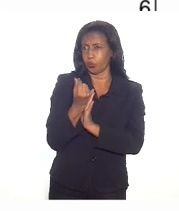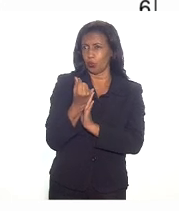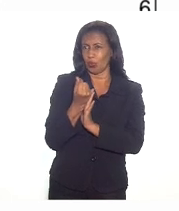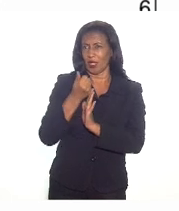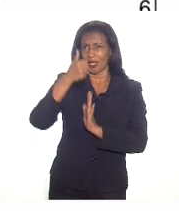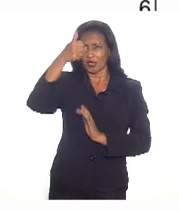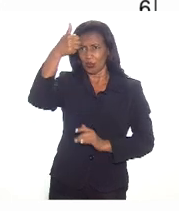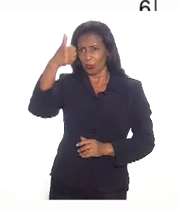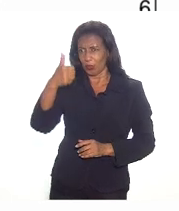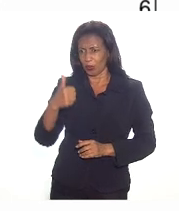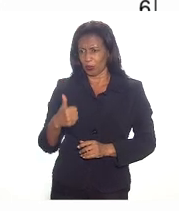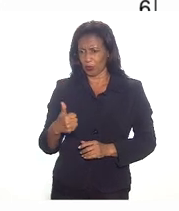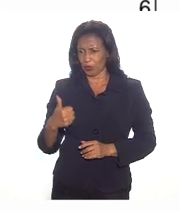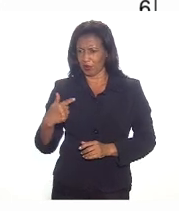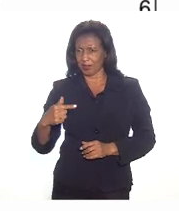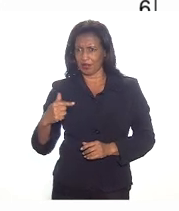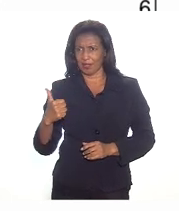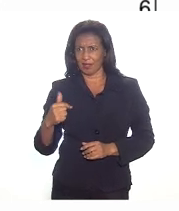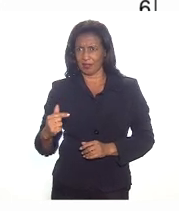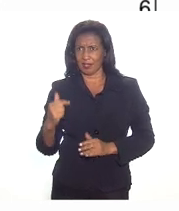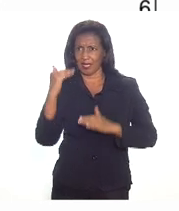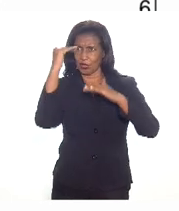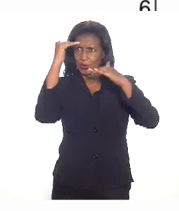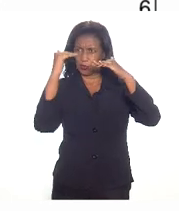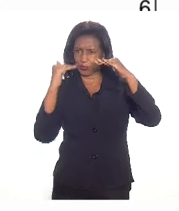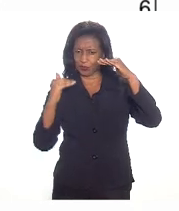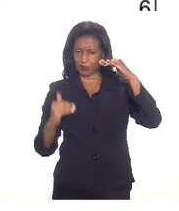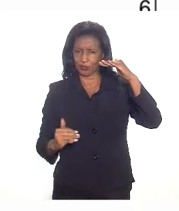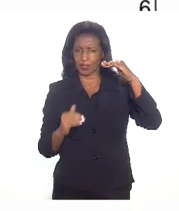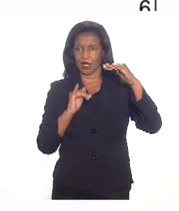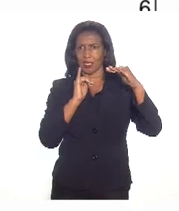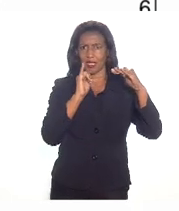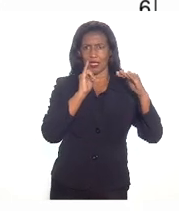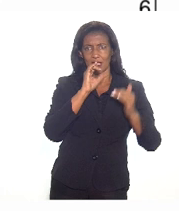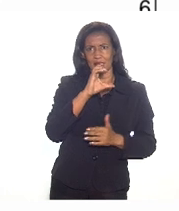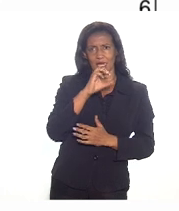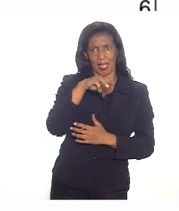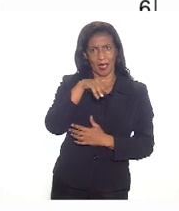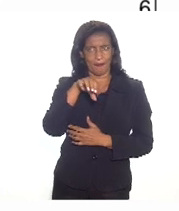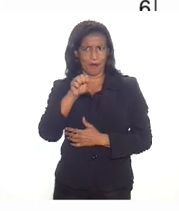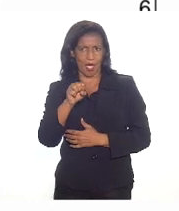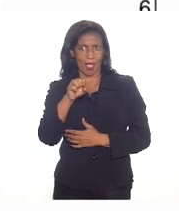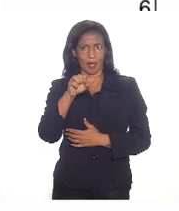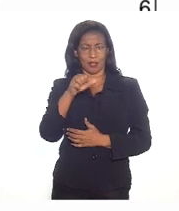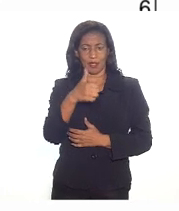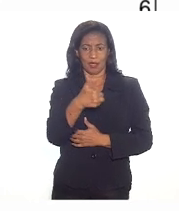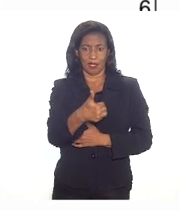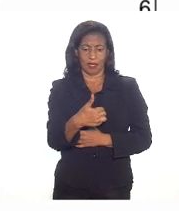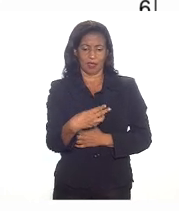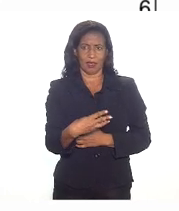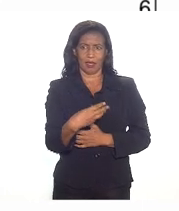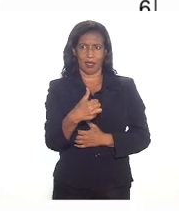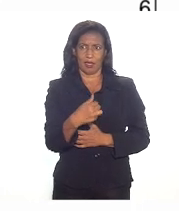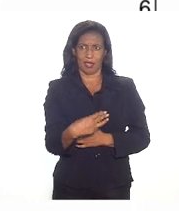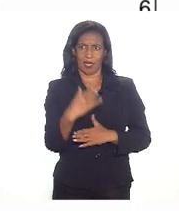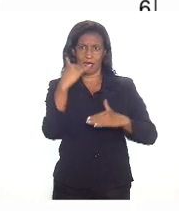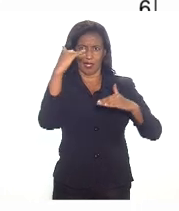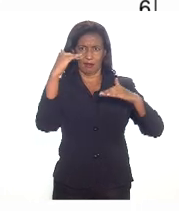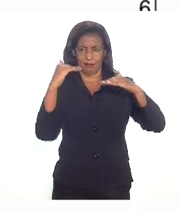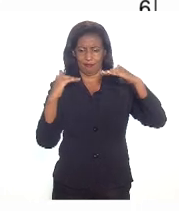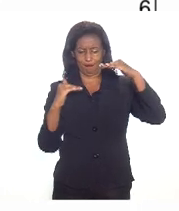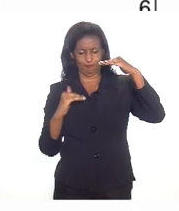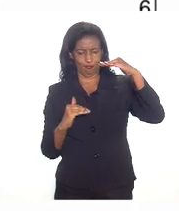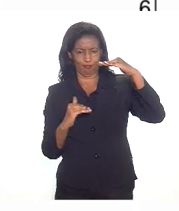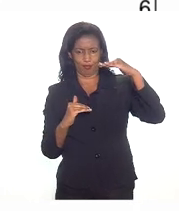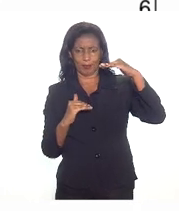17ª posição, em termos de ICMS, na 13ª. E, na verdade, não é principalmente por causa